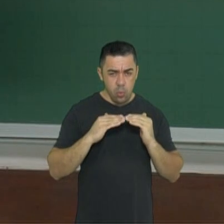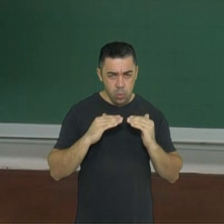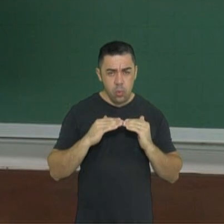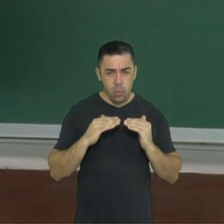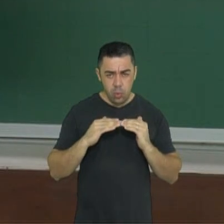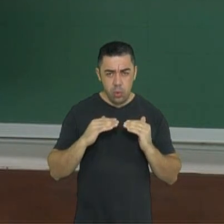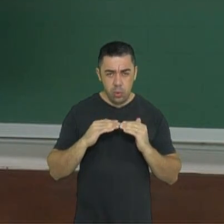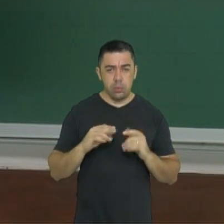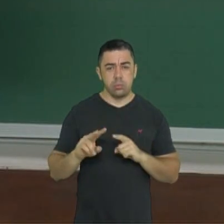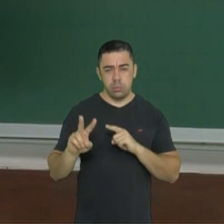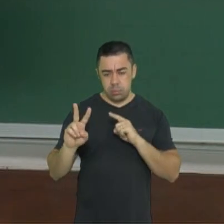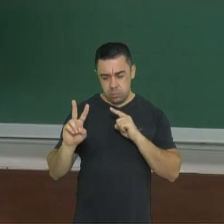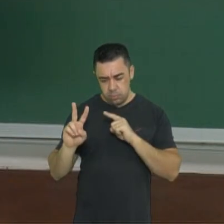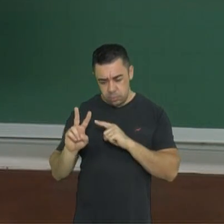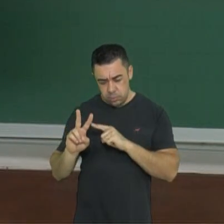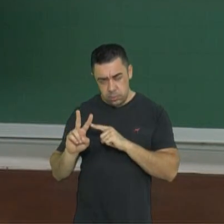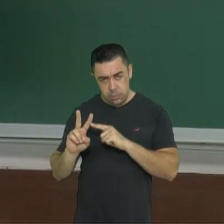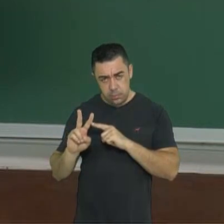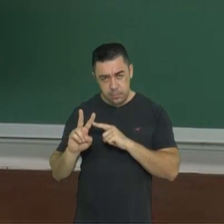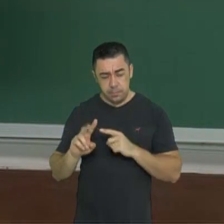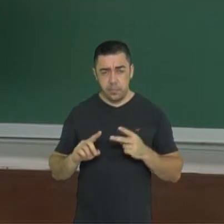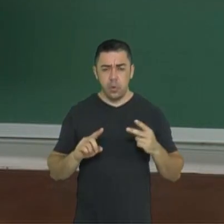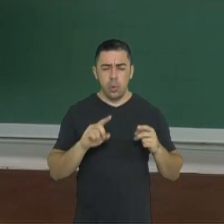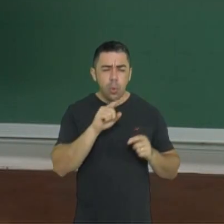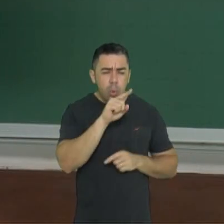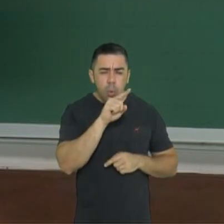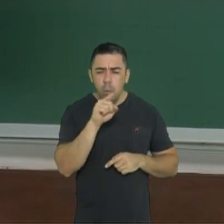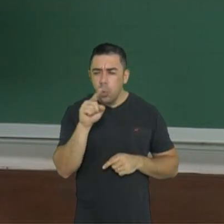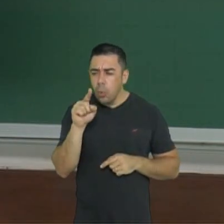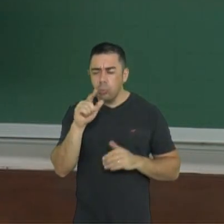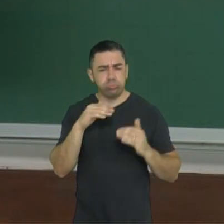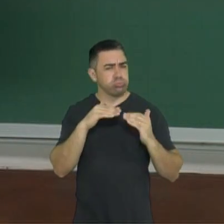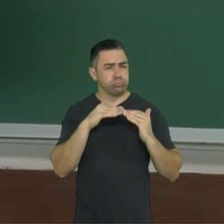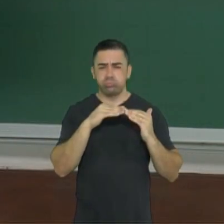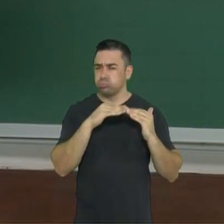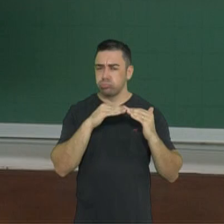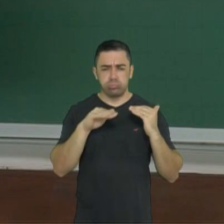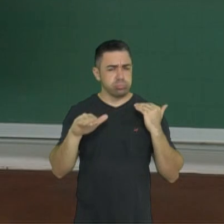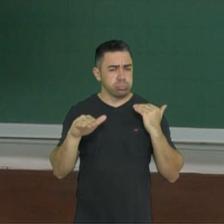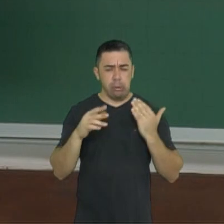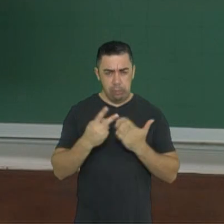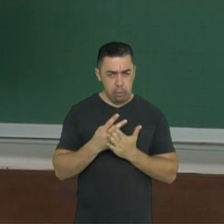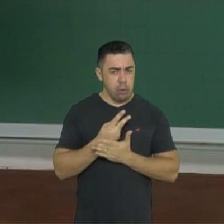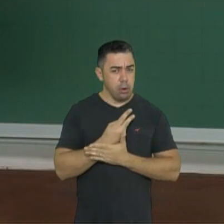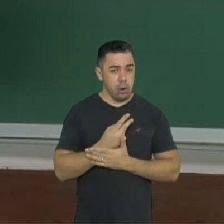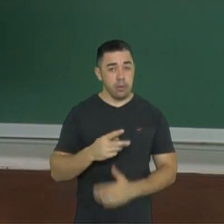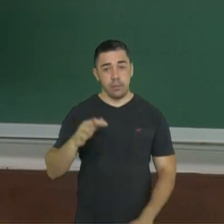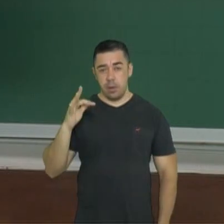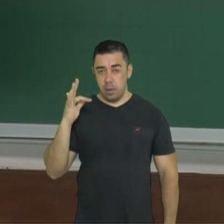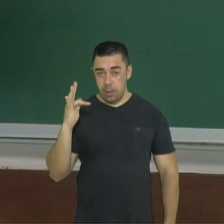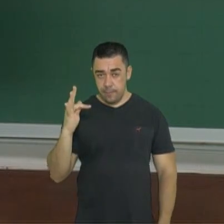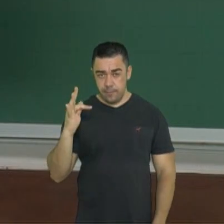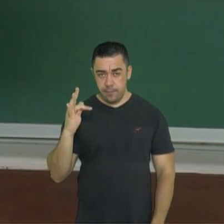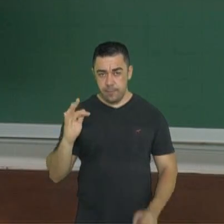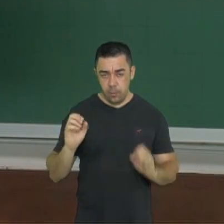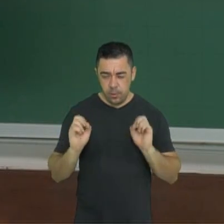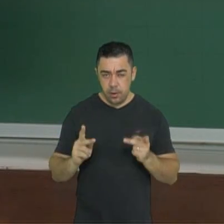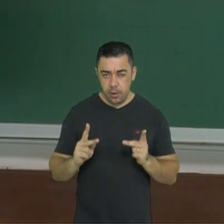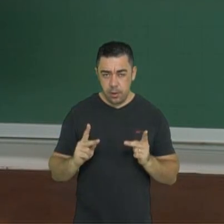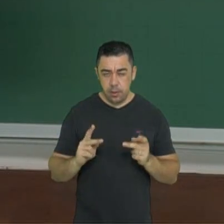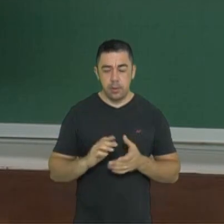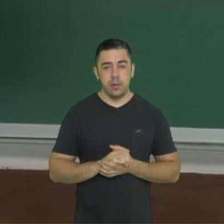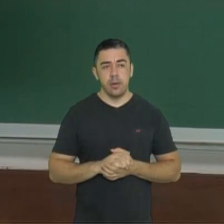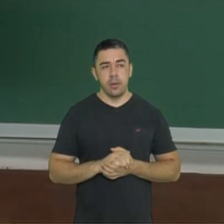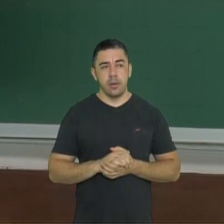você achar que você tá certa você vai por um ver se você achar que não está certo você põe um F tudo